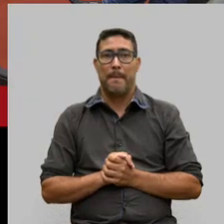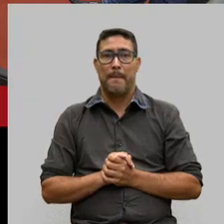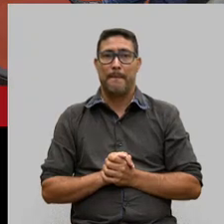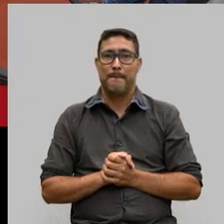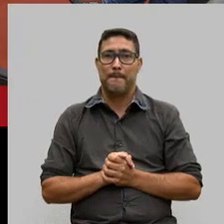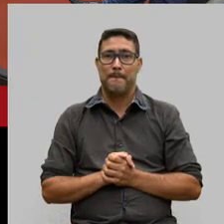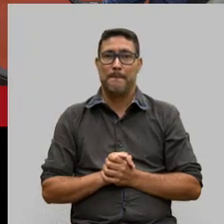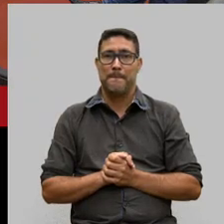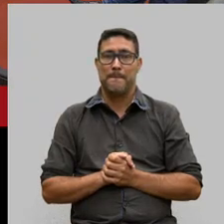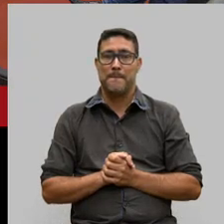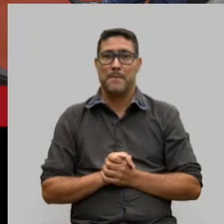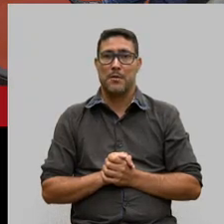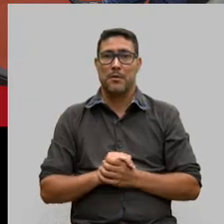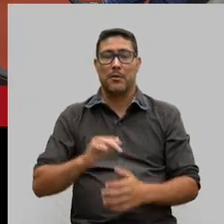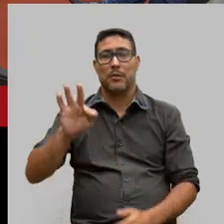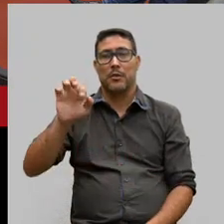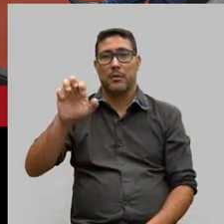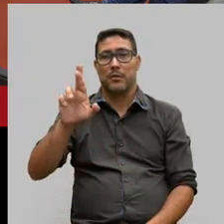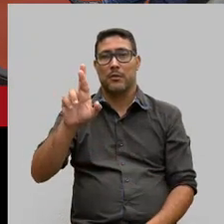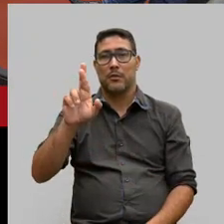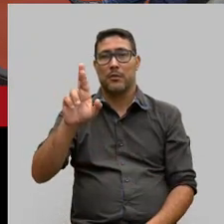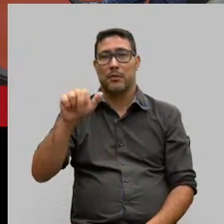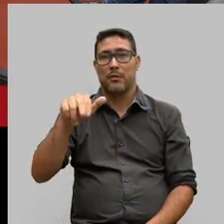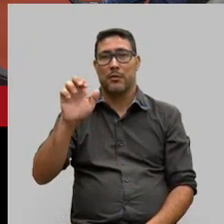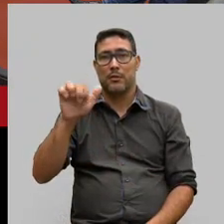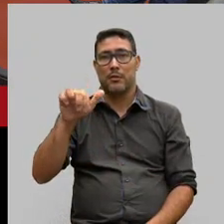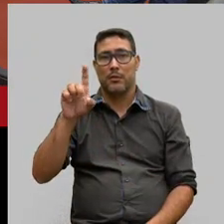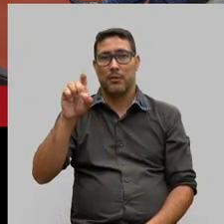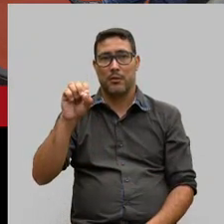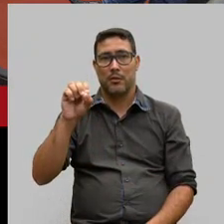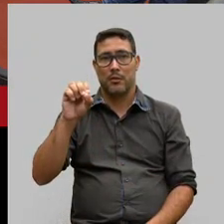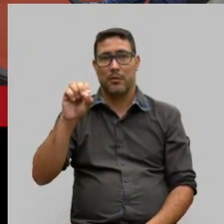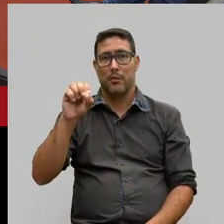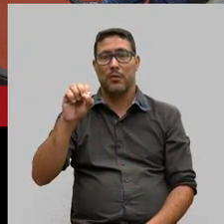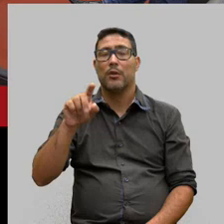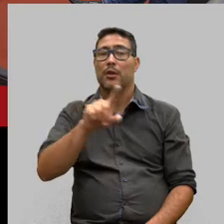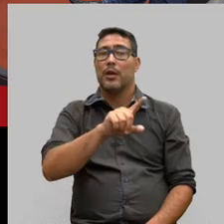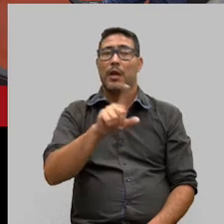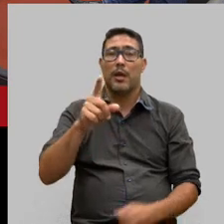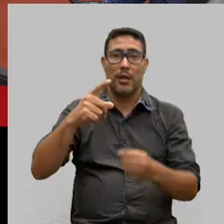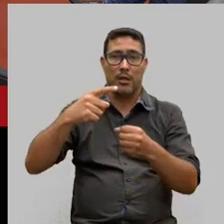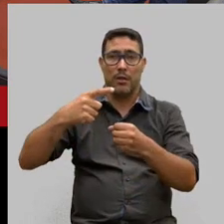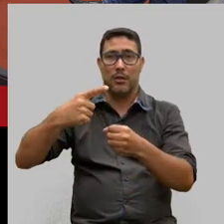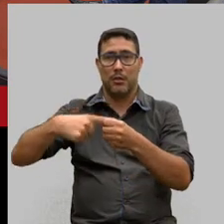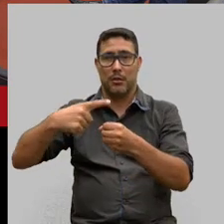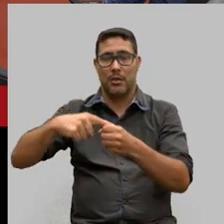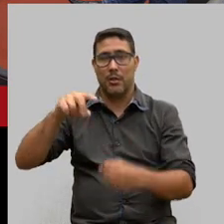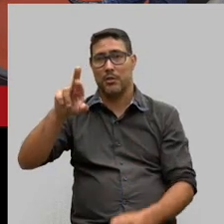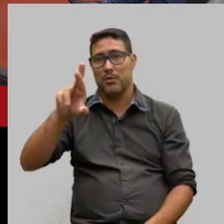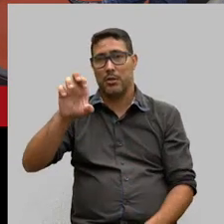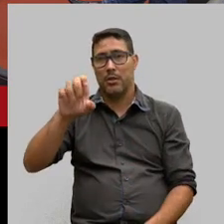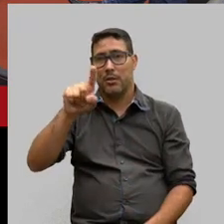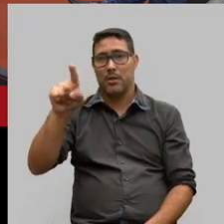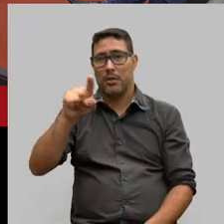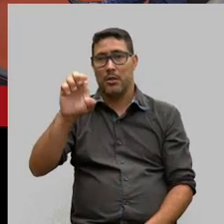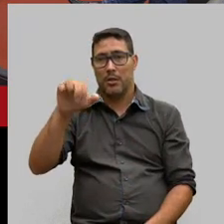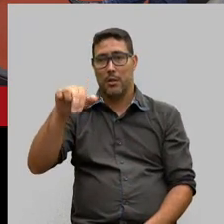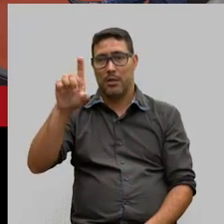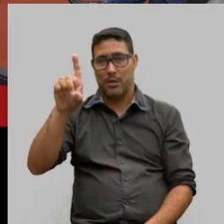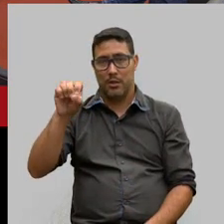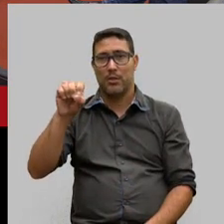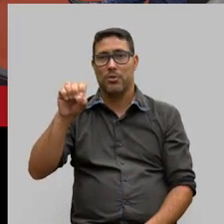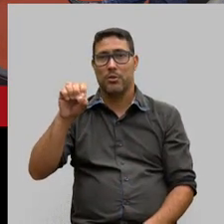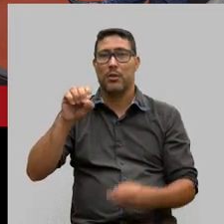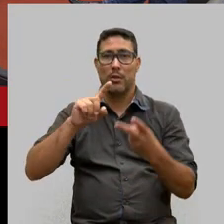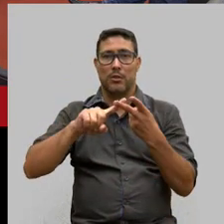agora sou Fernando Guerra vereador do município de Resente Costa e depois do Fernando Guerra